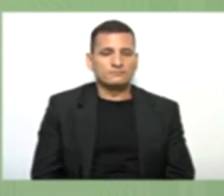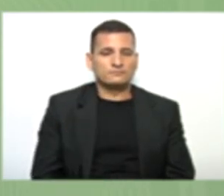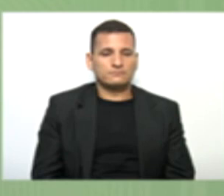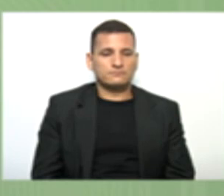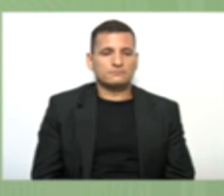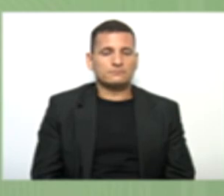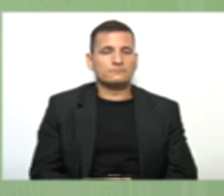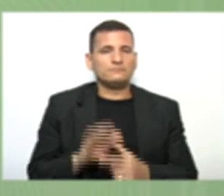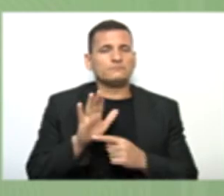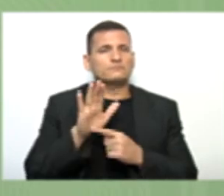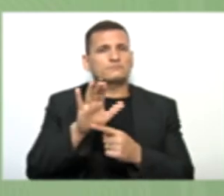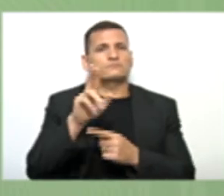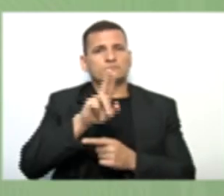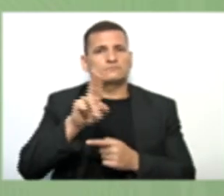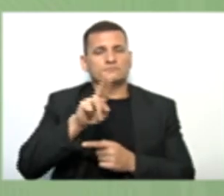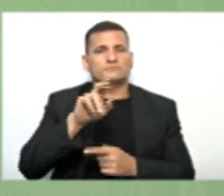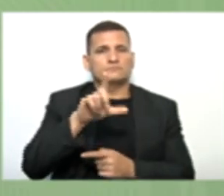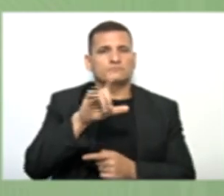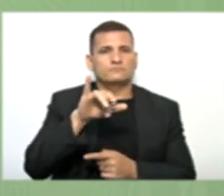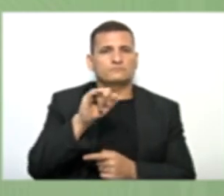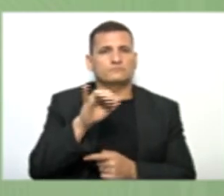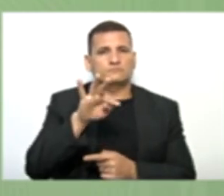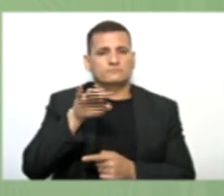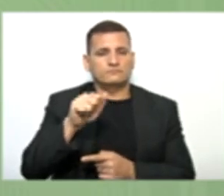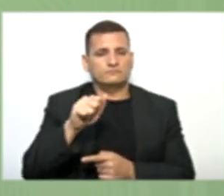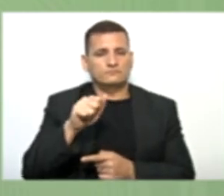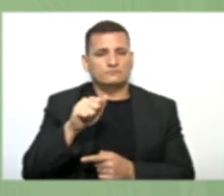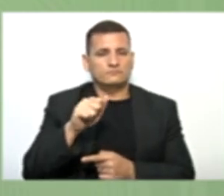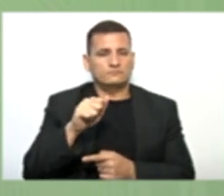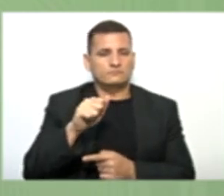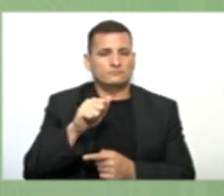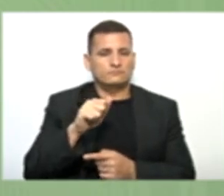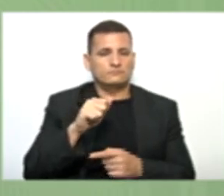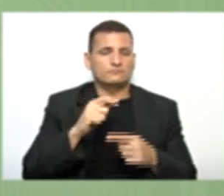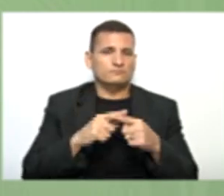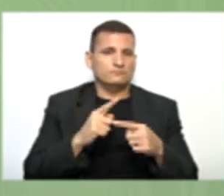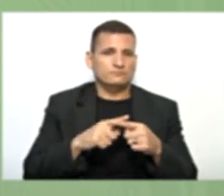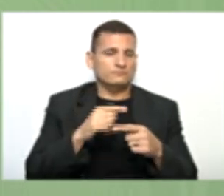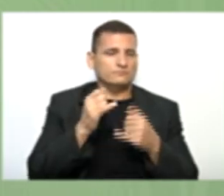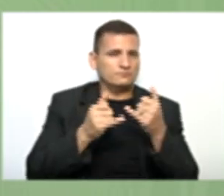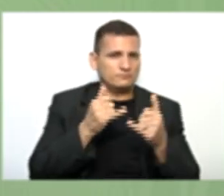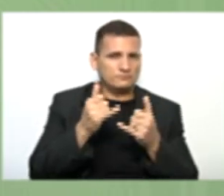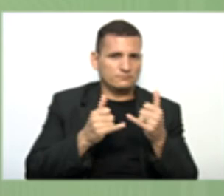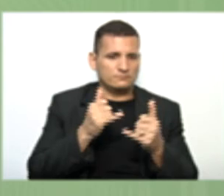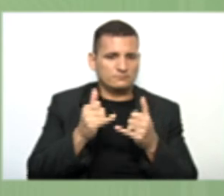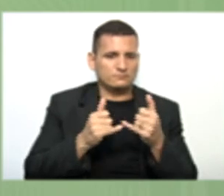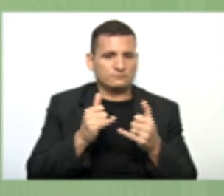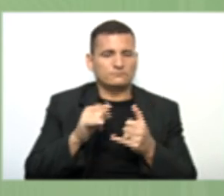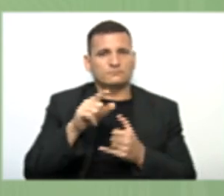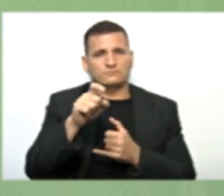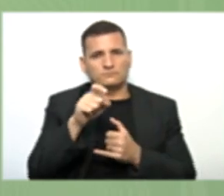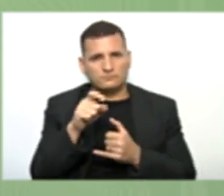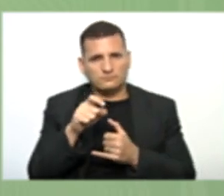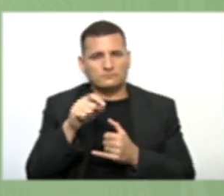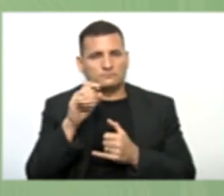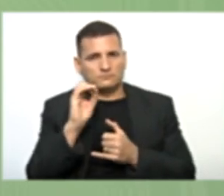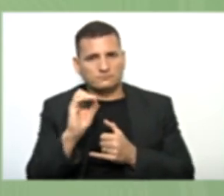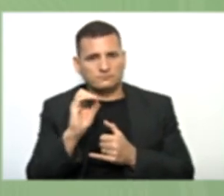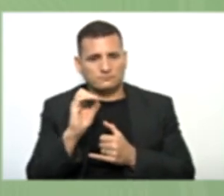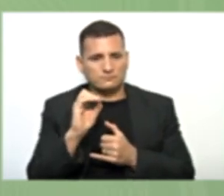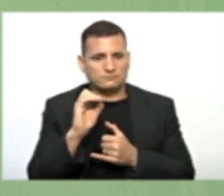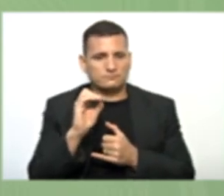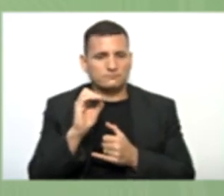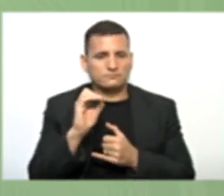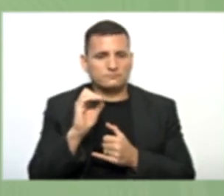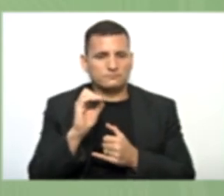mostrar para o usuário a minha lista, porque imagina só, eu estou jogando um jogo e eu escolhi o X, escolhi a bolinha, escolhi as posições